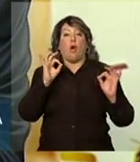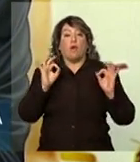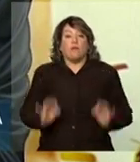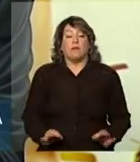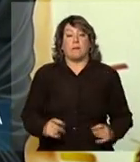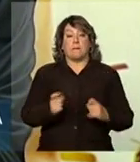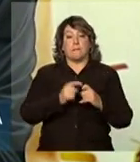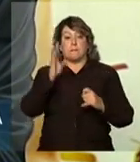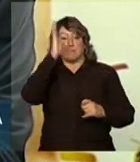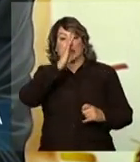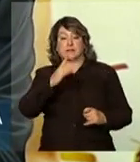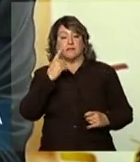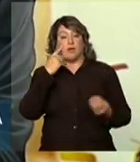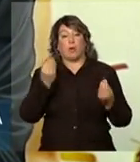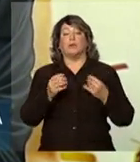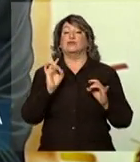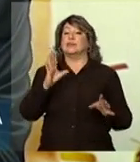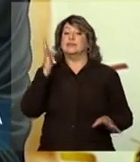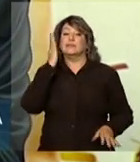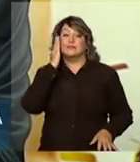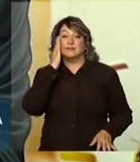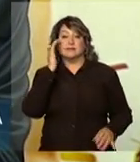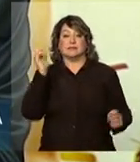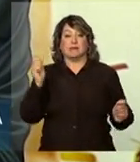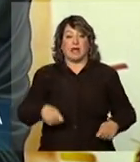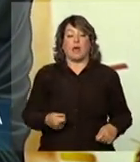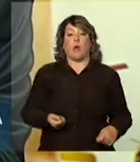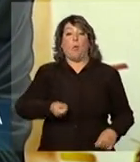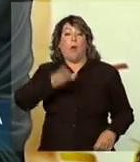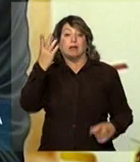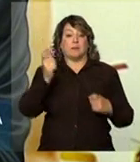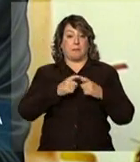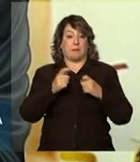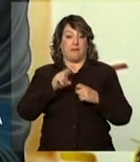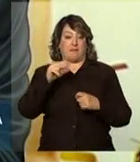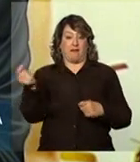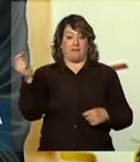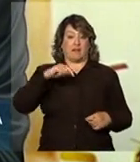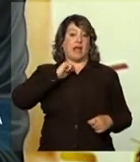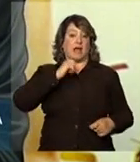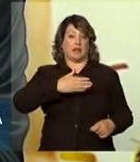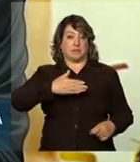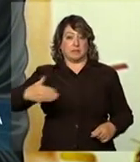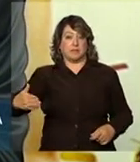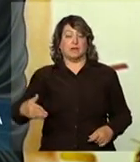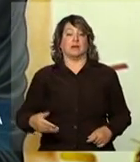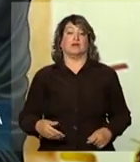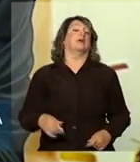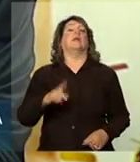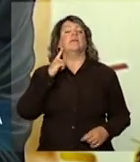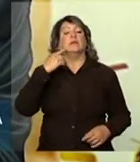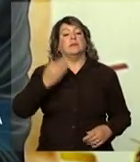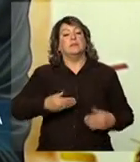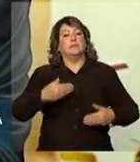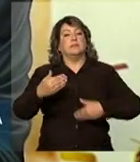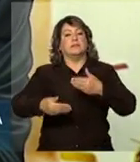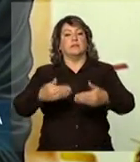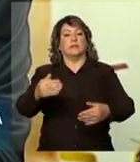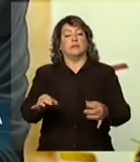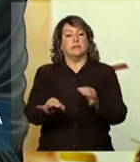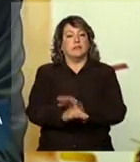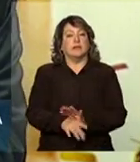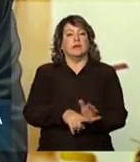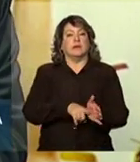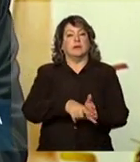médicos brasileiros. Então, a gente só vai poder saber quantos médicos cooperados serão necessários à medida em que também se encerrar